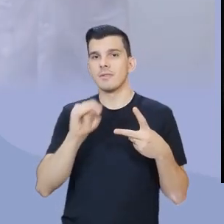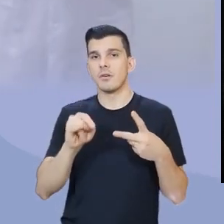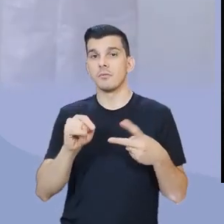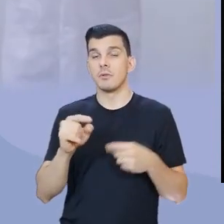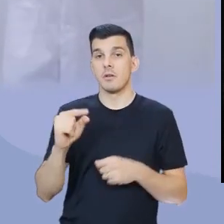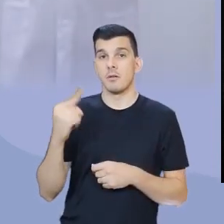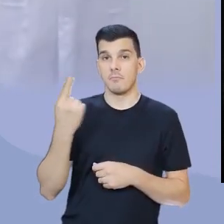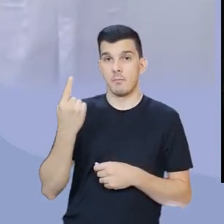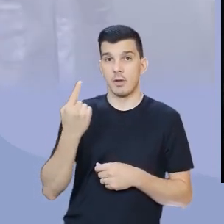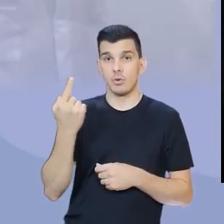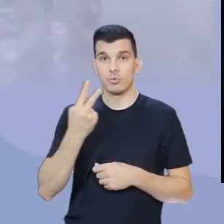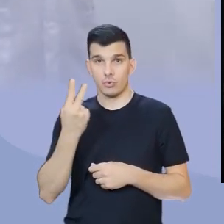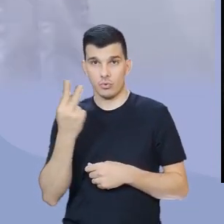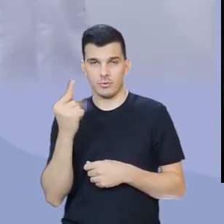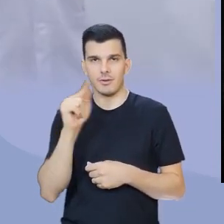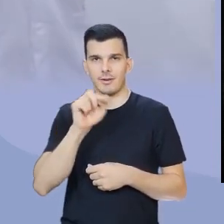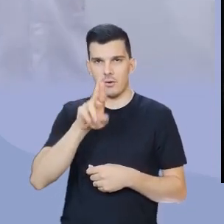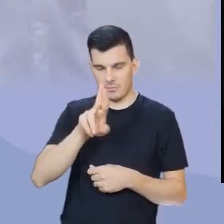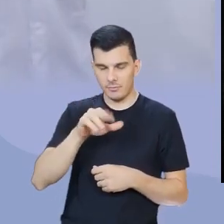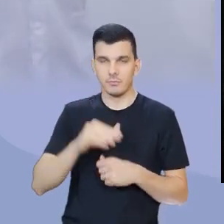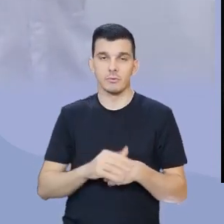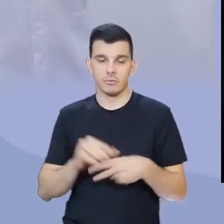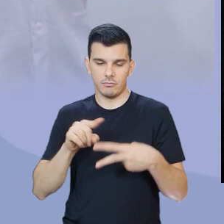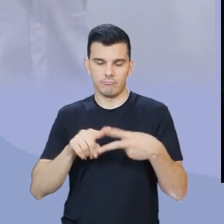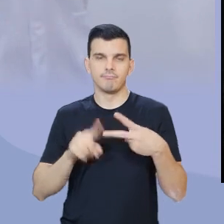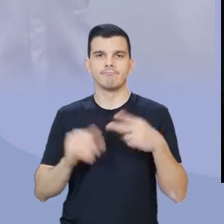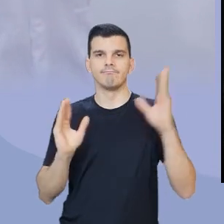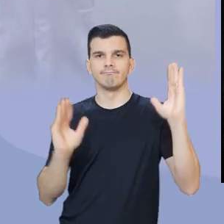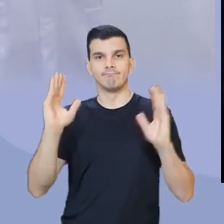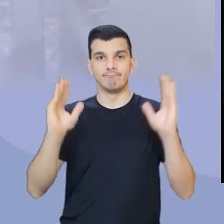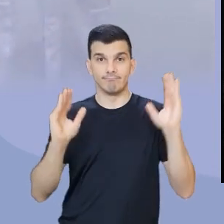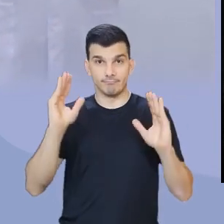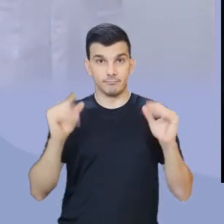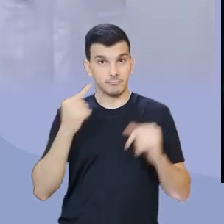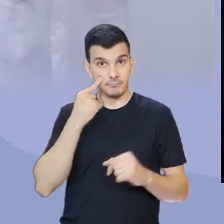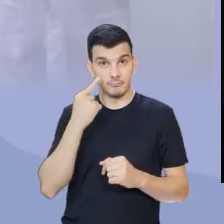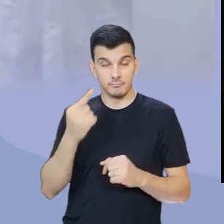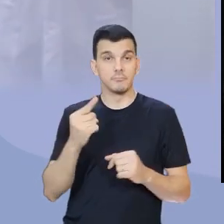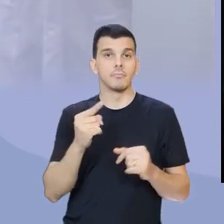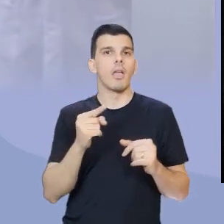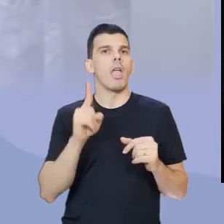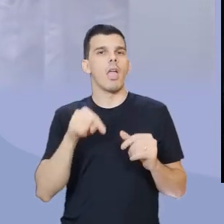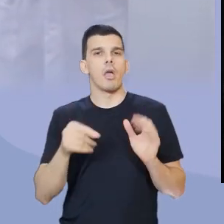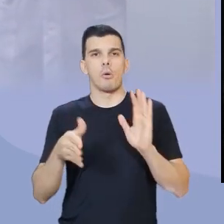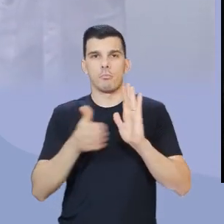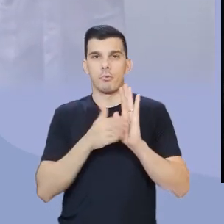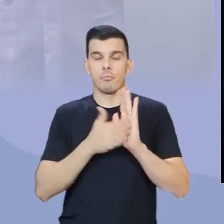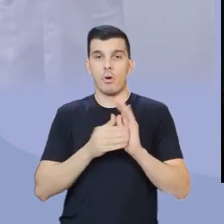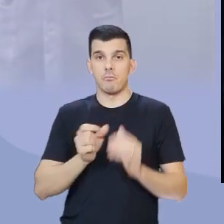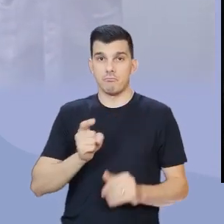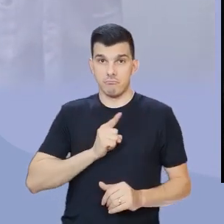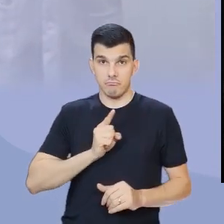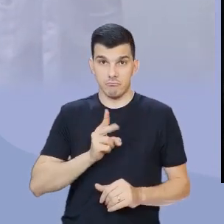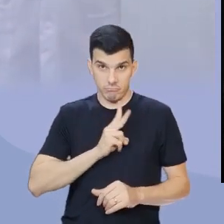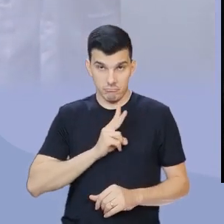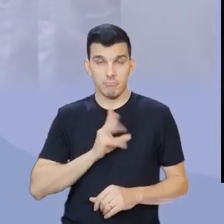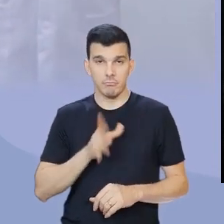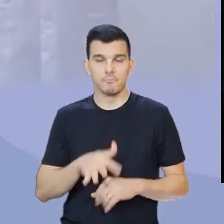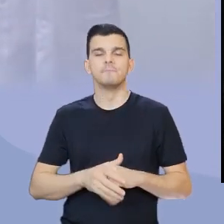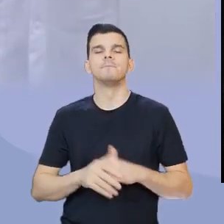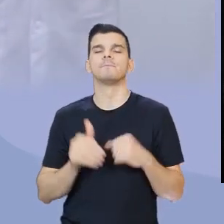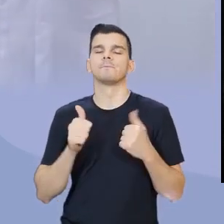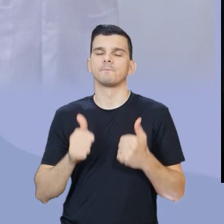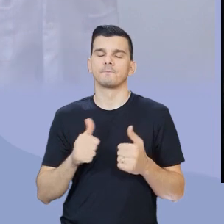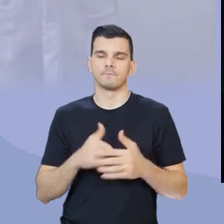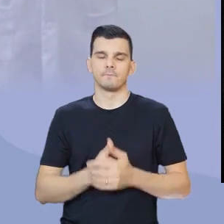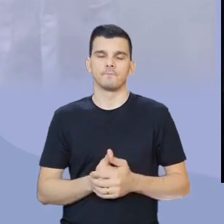do segundo grau, que são as duas funções e equações aí que estão no programa do ensino fundamental e do ensino médio, função e equação